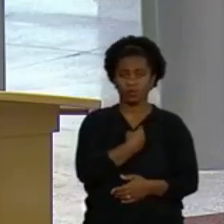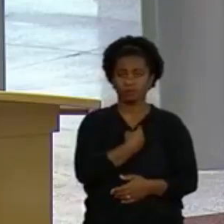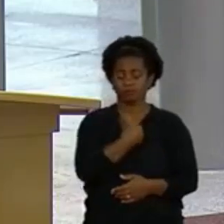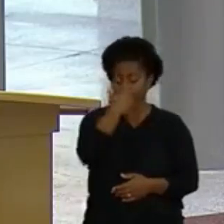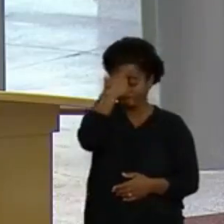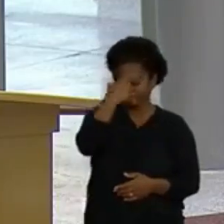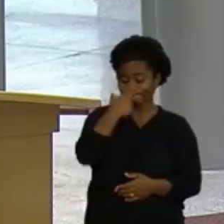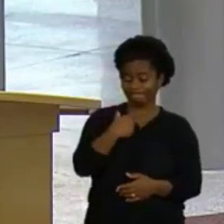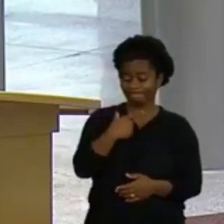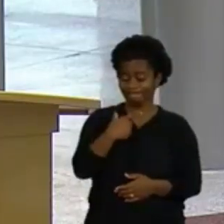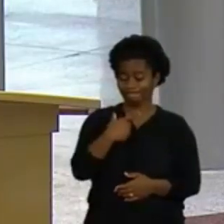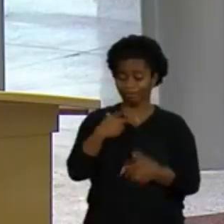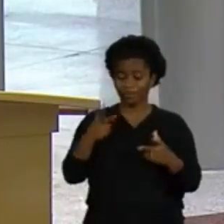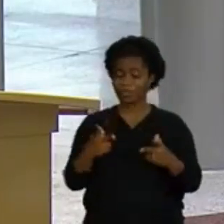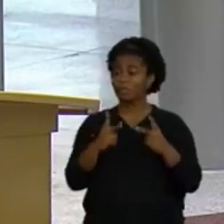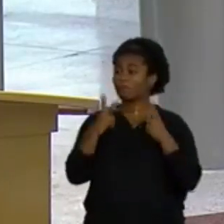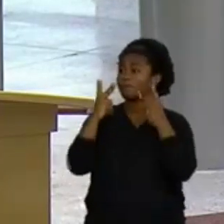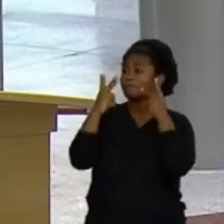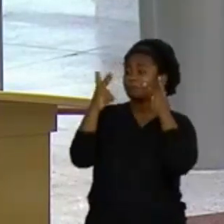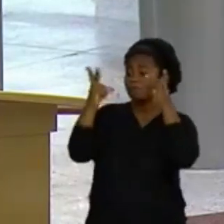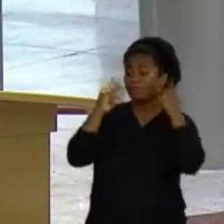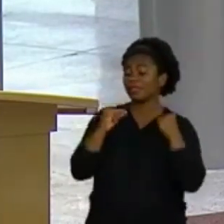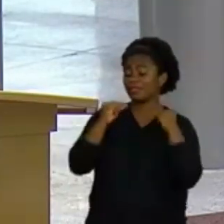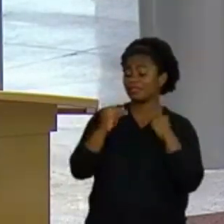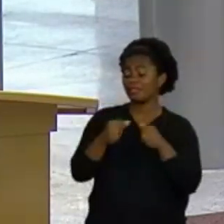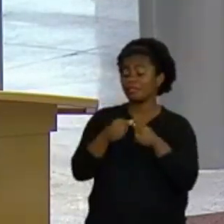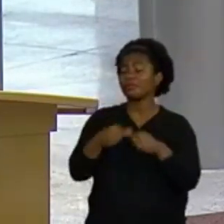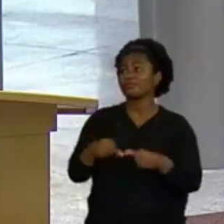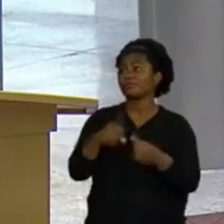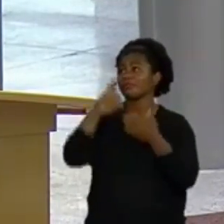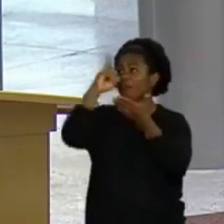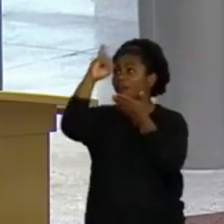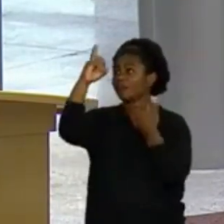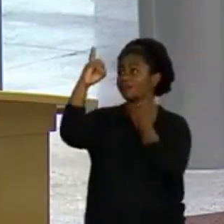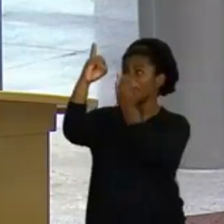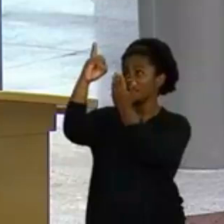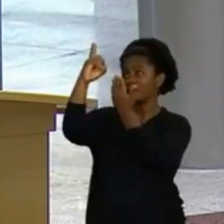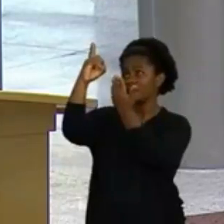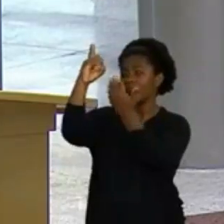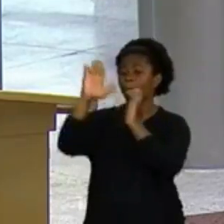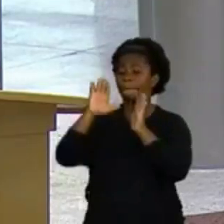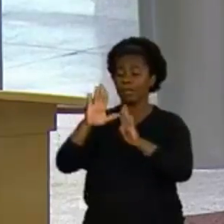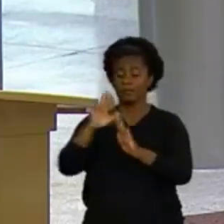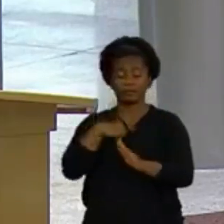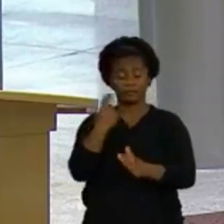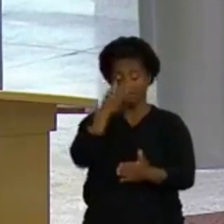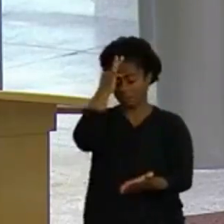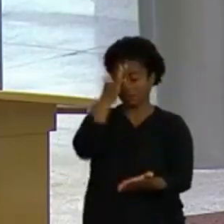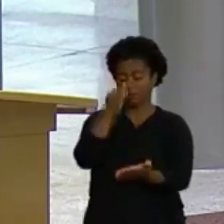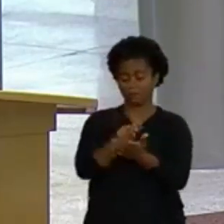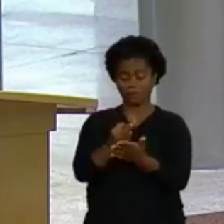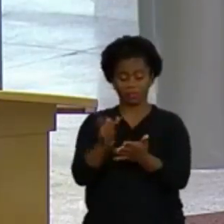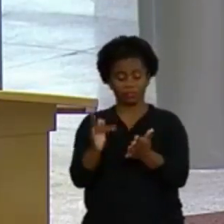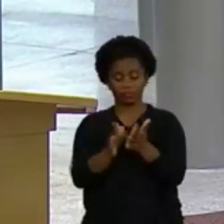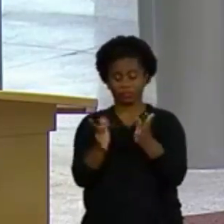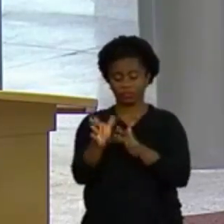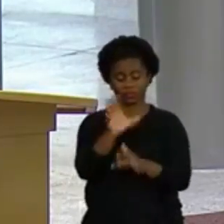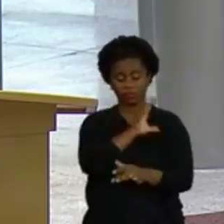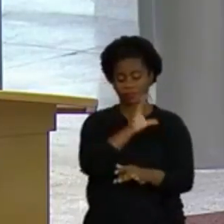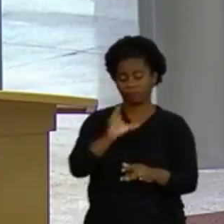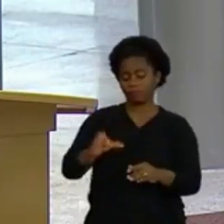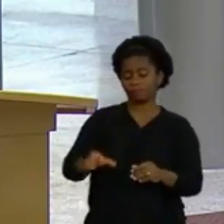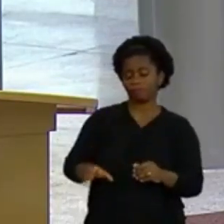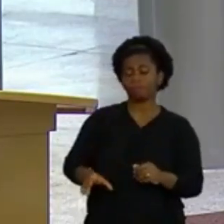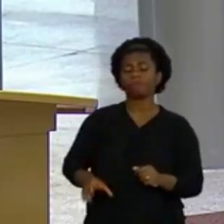para estarmos diante de ti. Ah, meu Deus, mas a nossa fé no Senhor Jesus